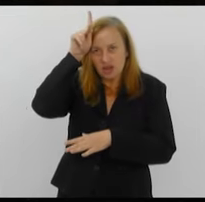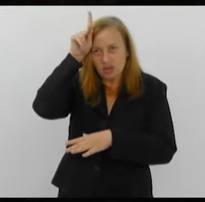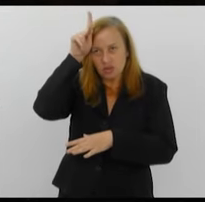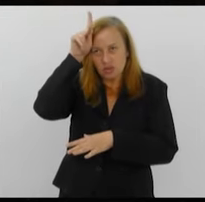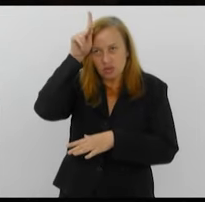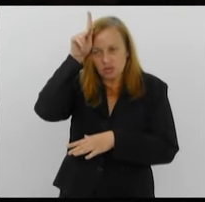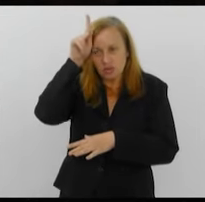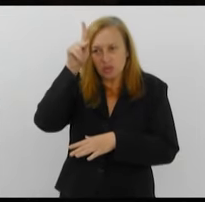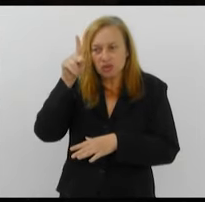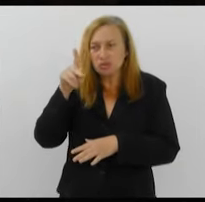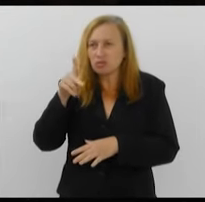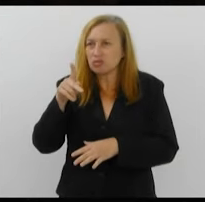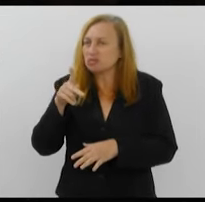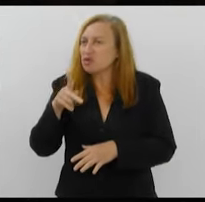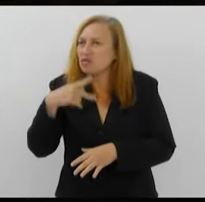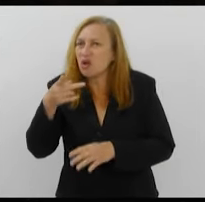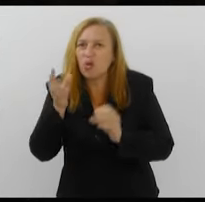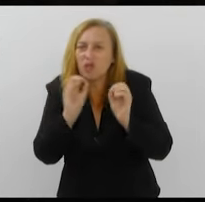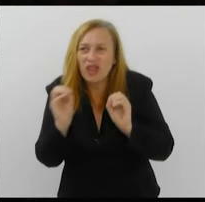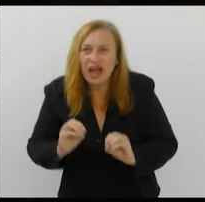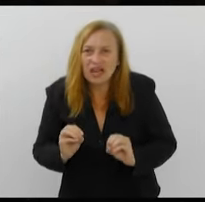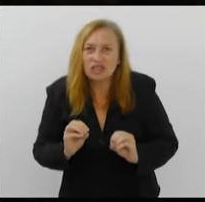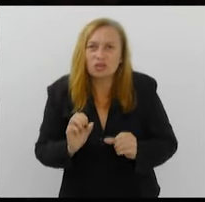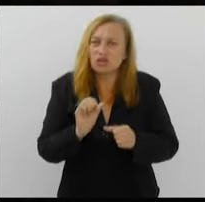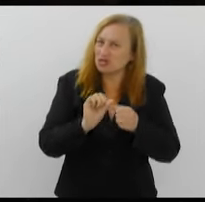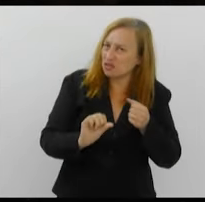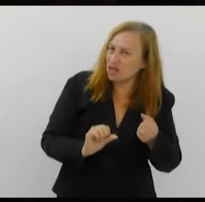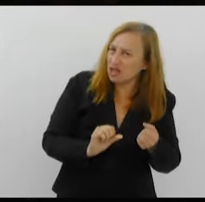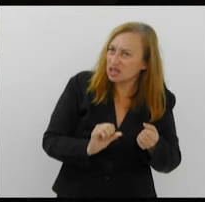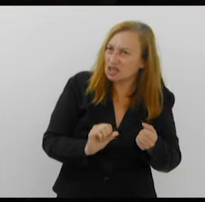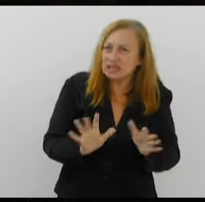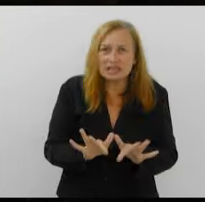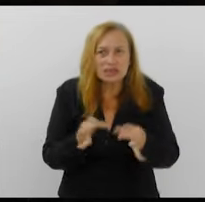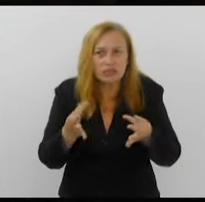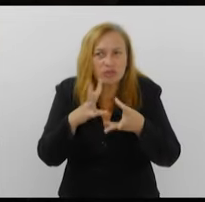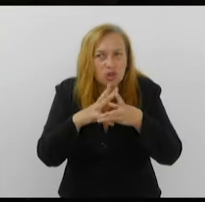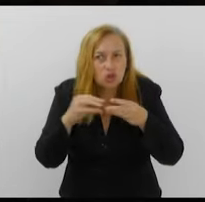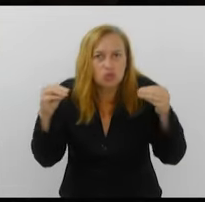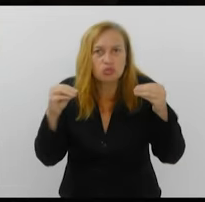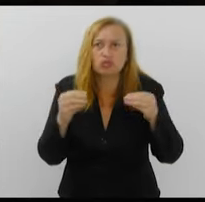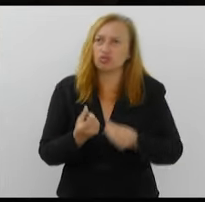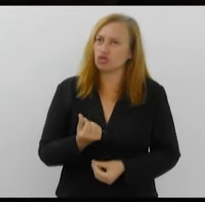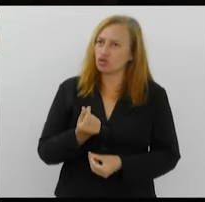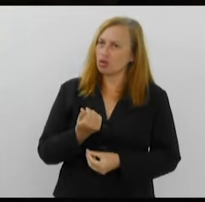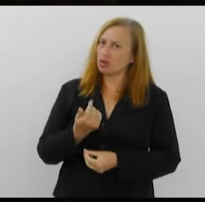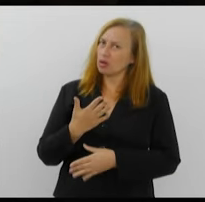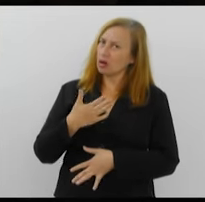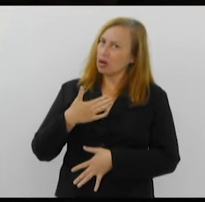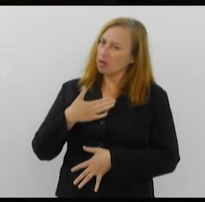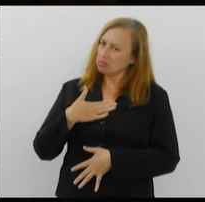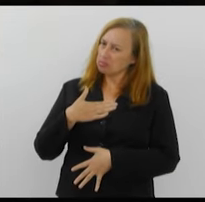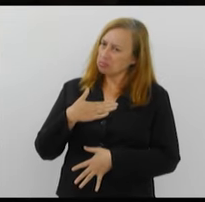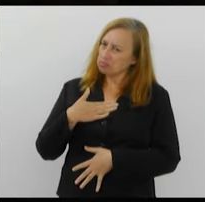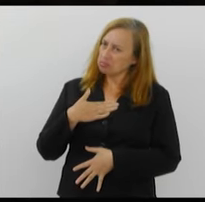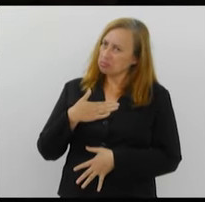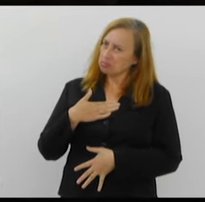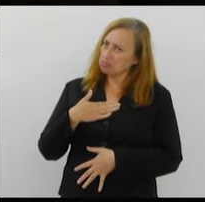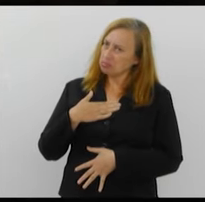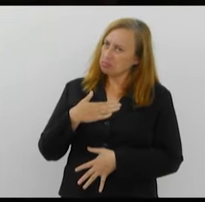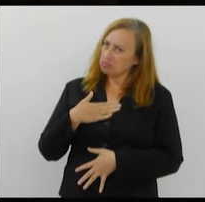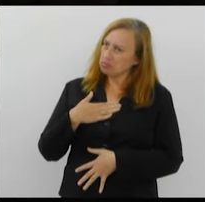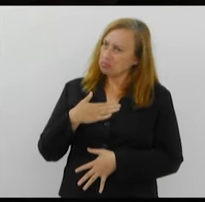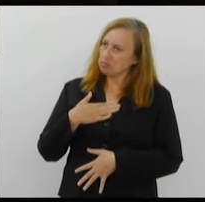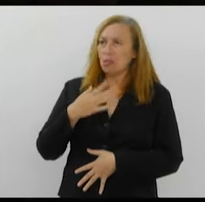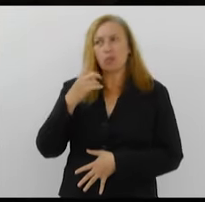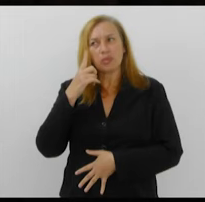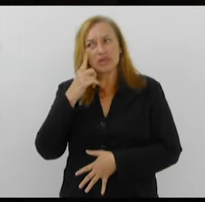não justificou o investimento que fez, o dinheiro simplesmente sumiu, me permite fazer